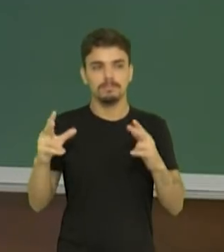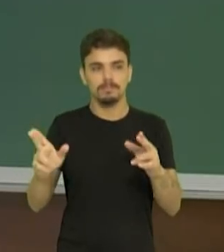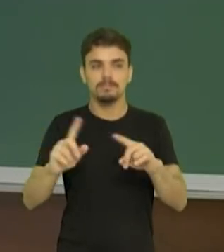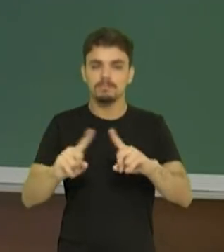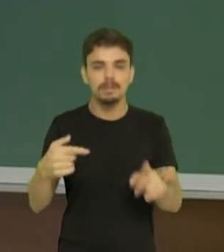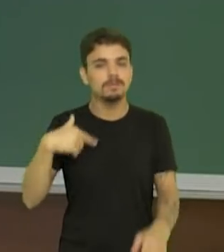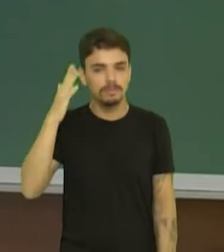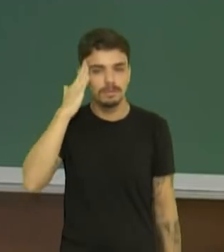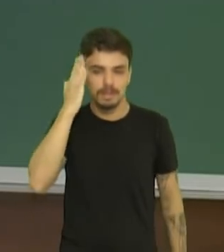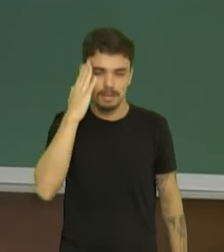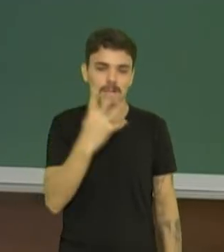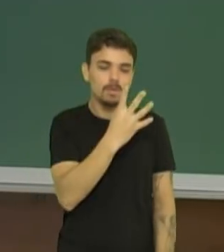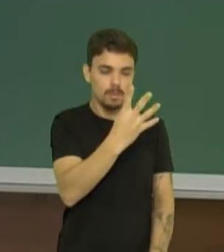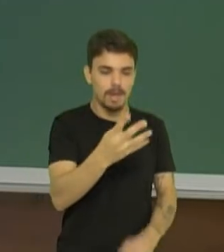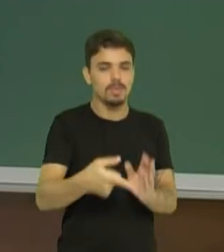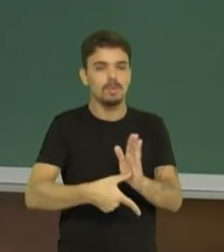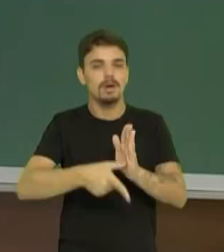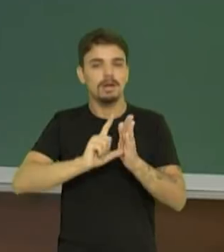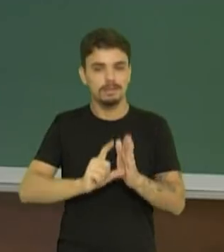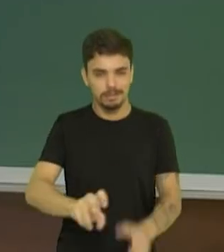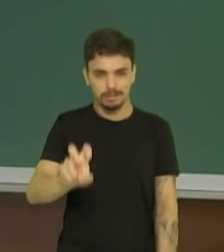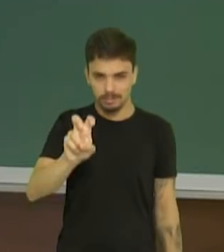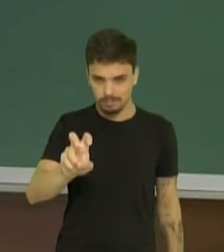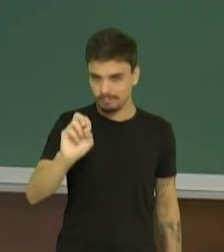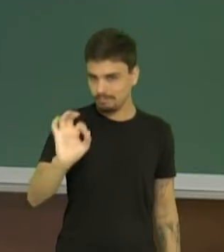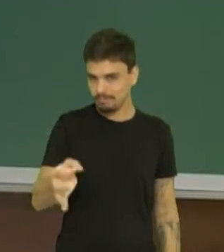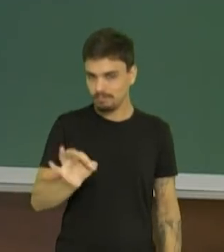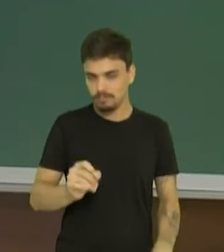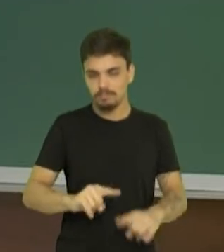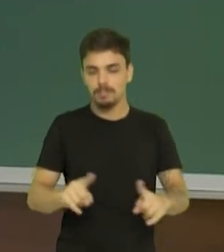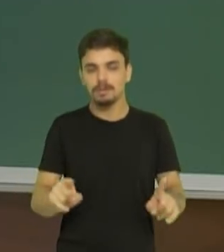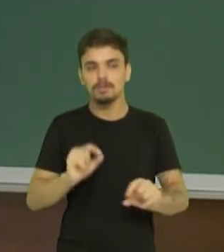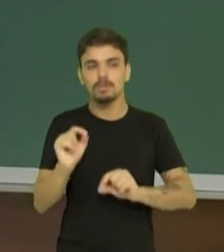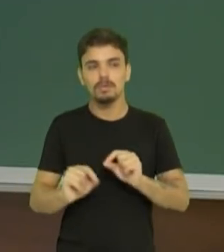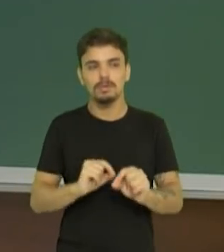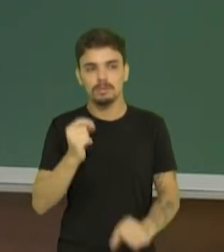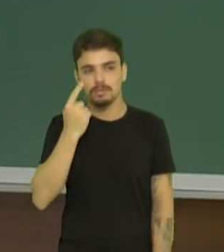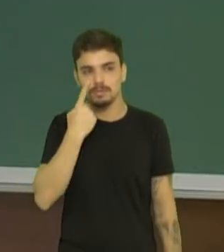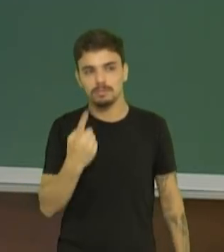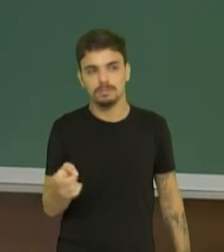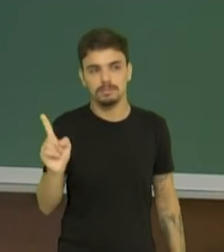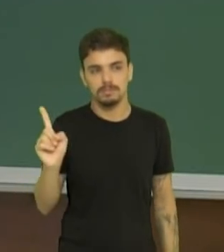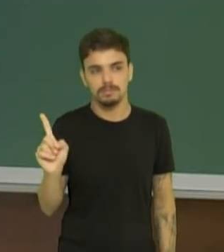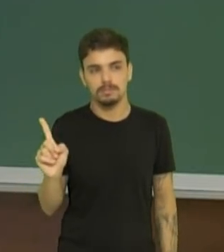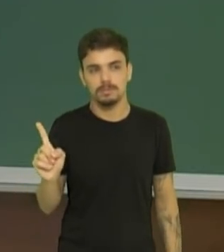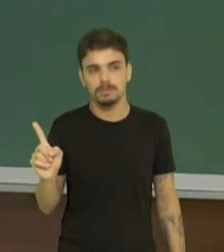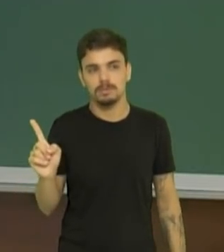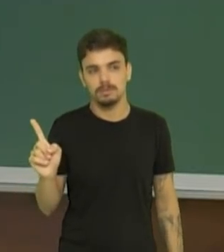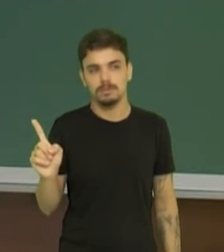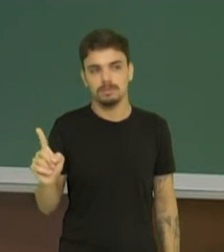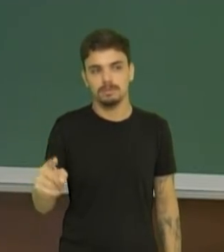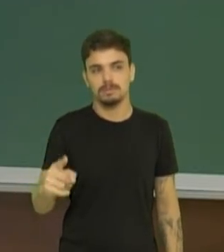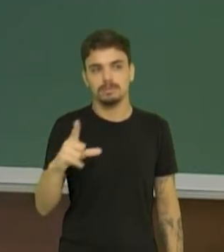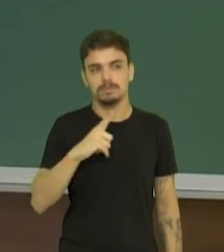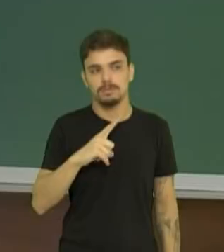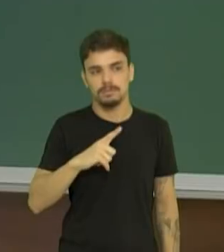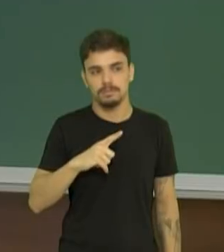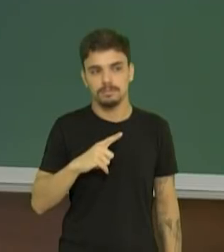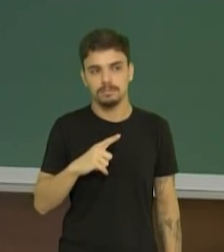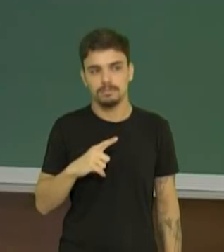antes do que é 5. O que vai desempatar? A próxima casa decimal. 2 e 5. Então, aqui eu